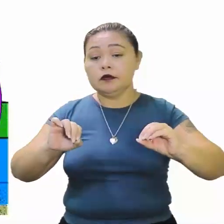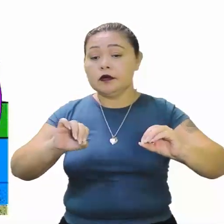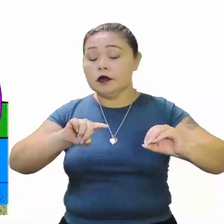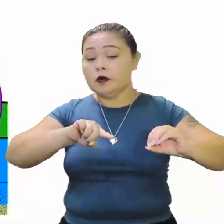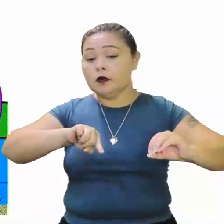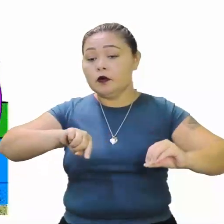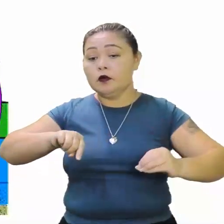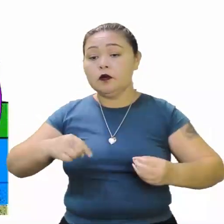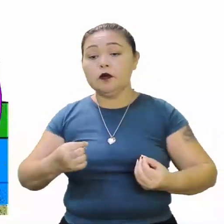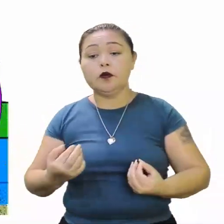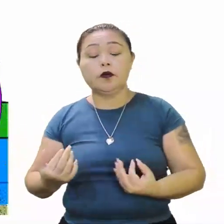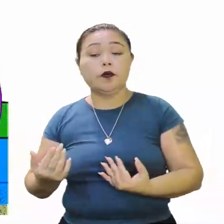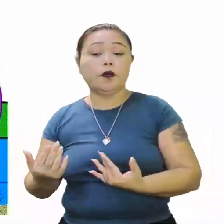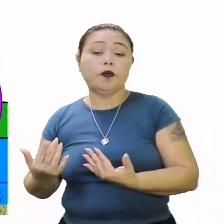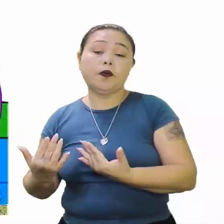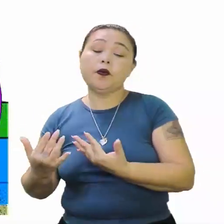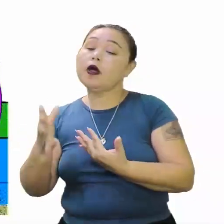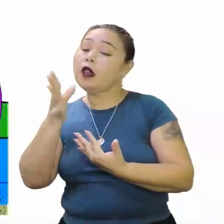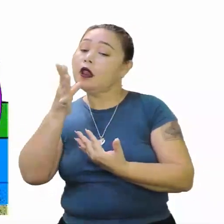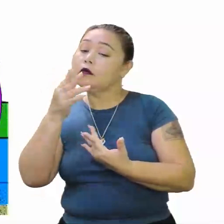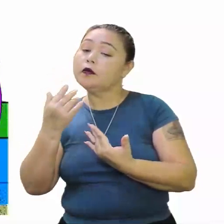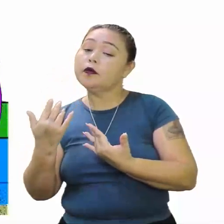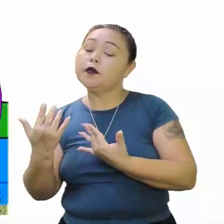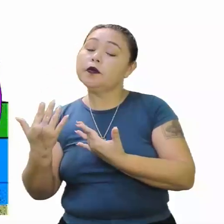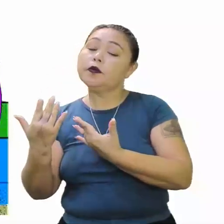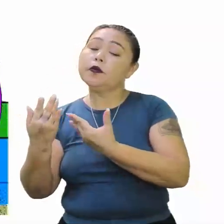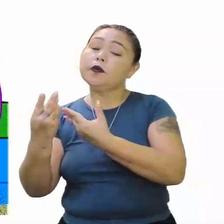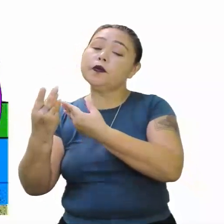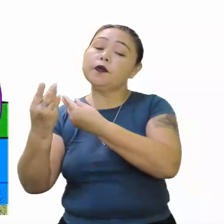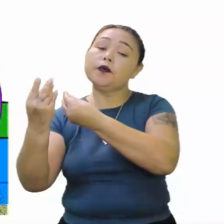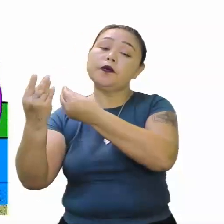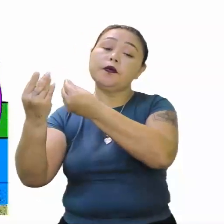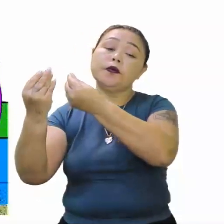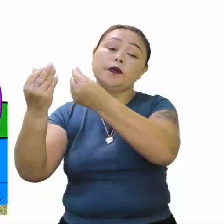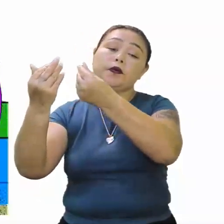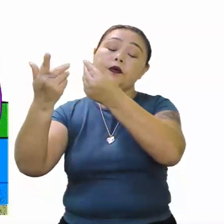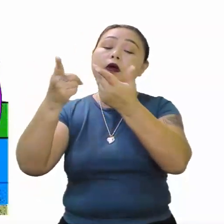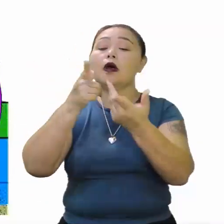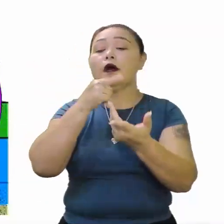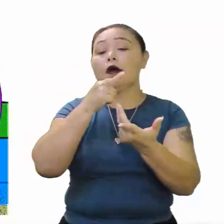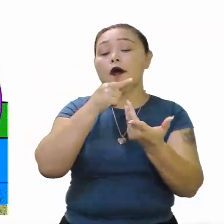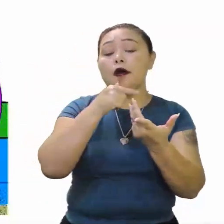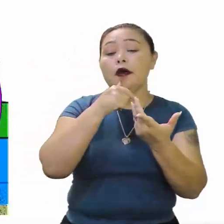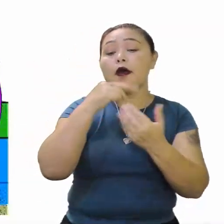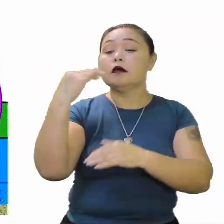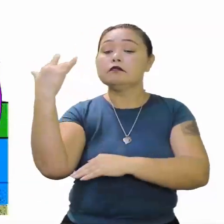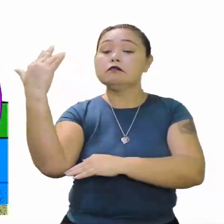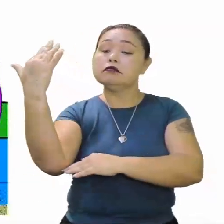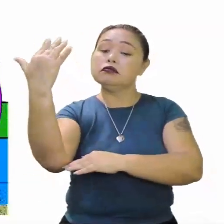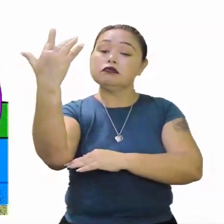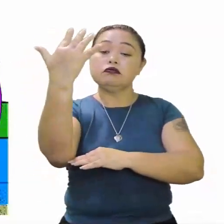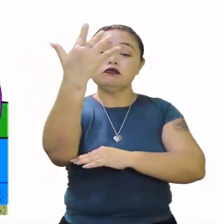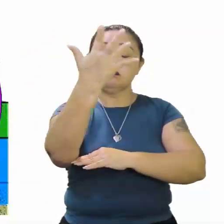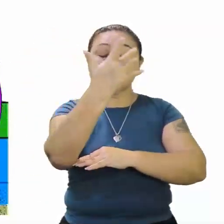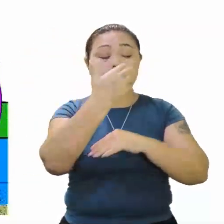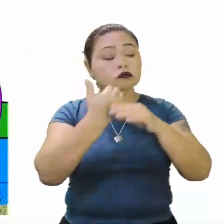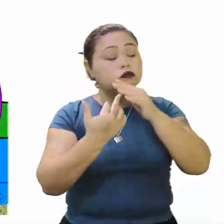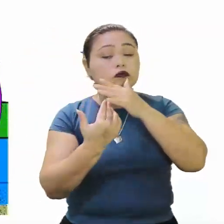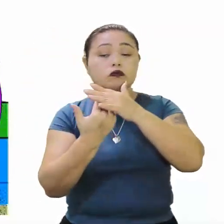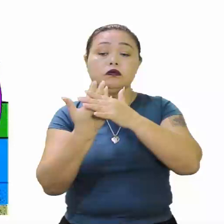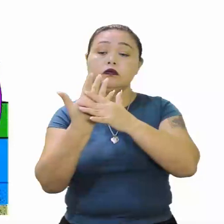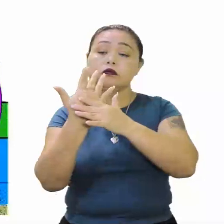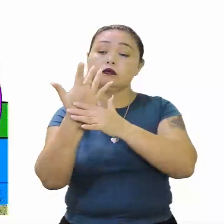é uma vaporização lenta, né? Então, tanto a água como as plantas, então a